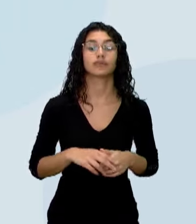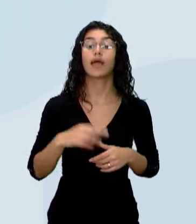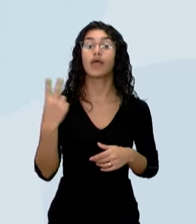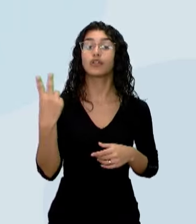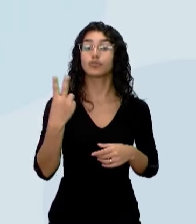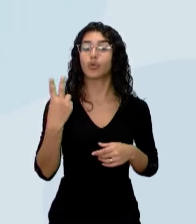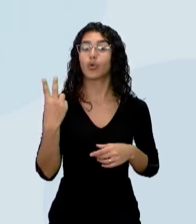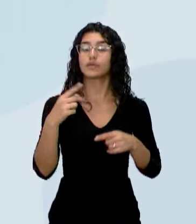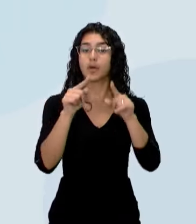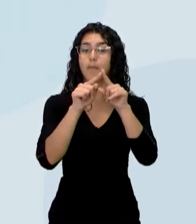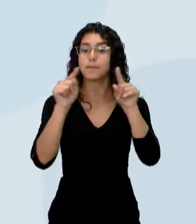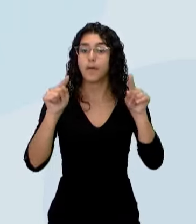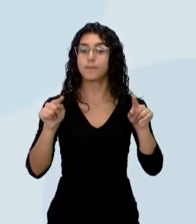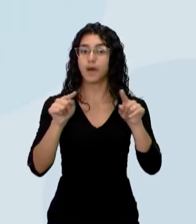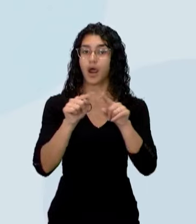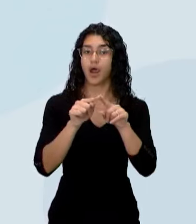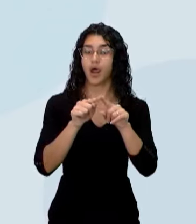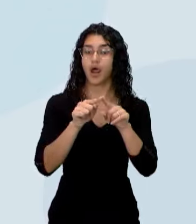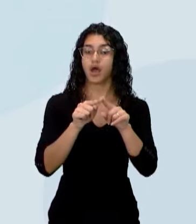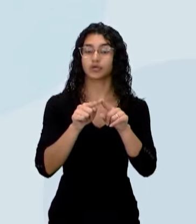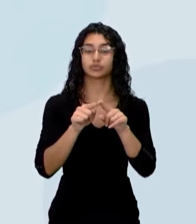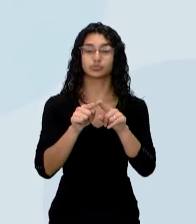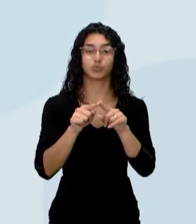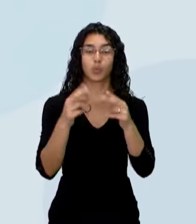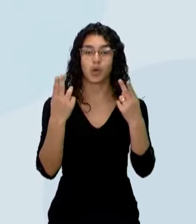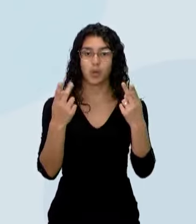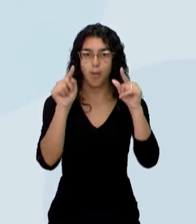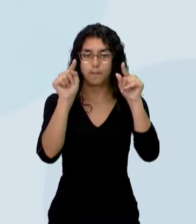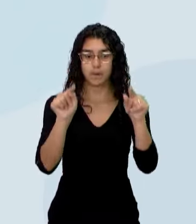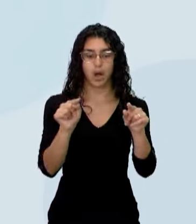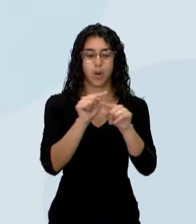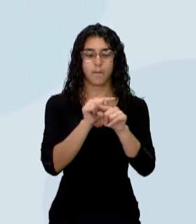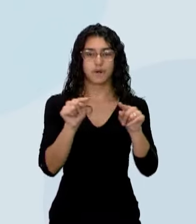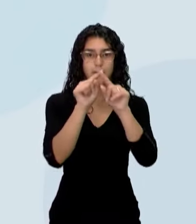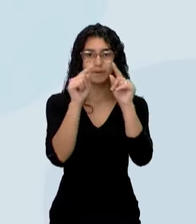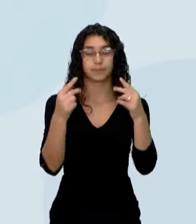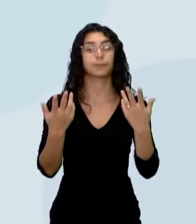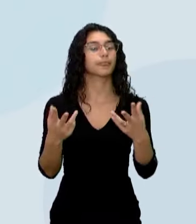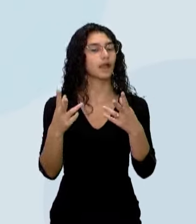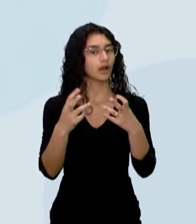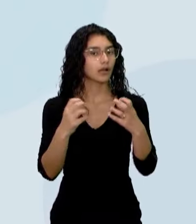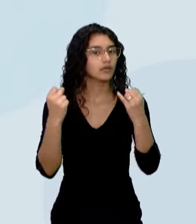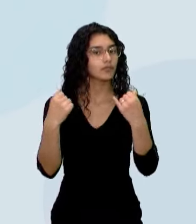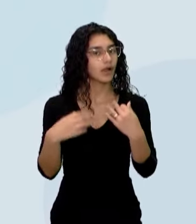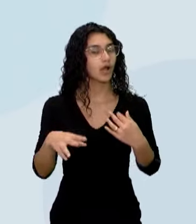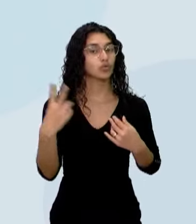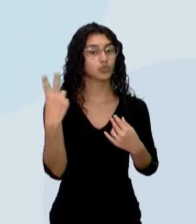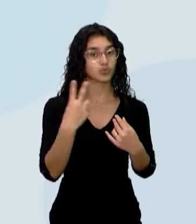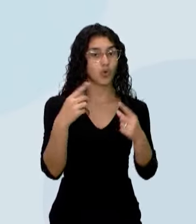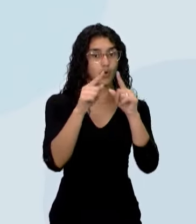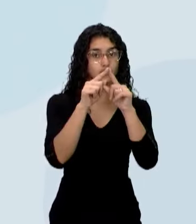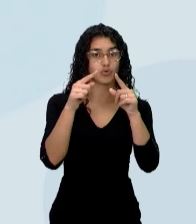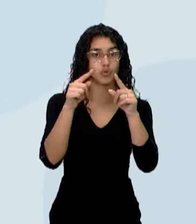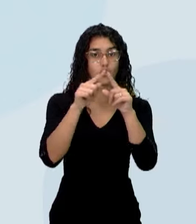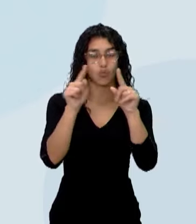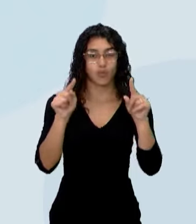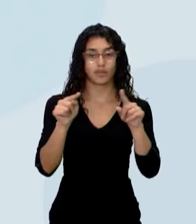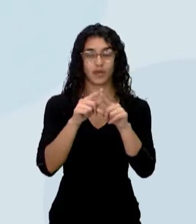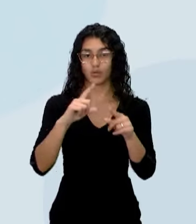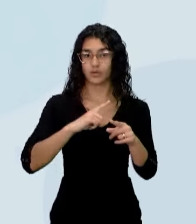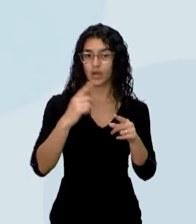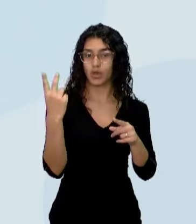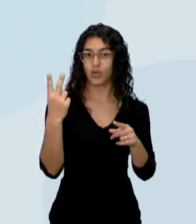dois quadrados com lados de mesma medida, né? Ó, ele está querendo dizer que os dois quadrados têm o mesmo perímetro,